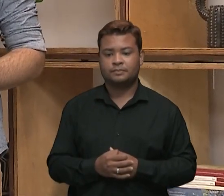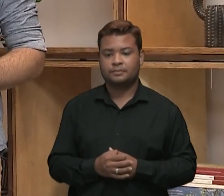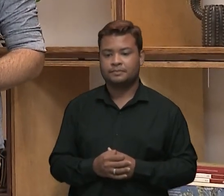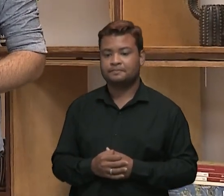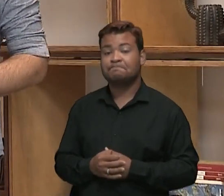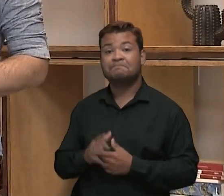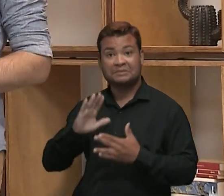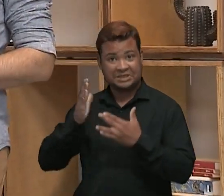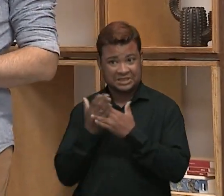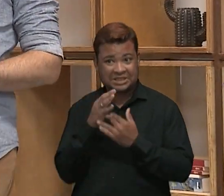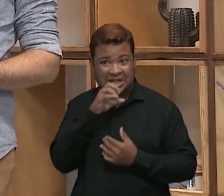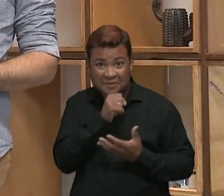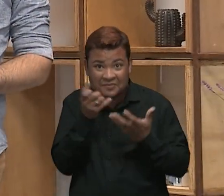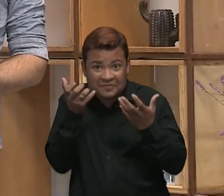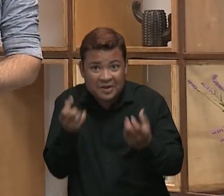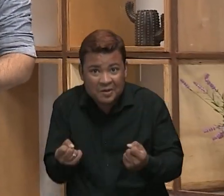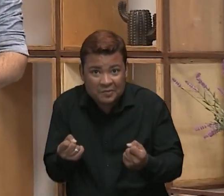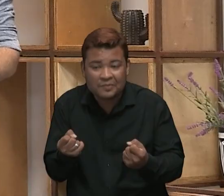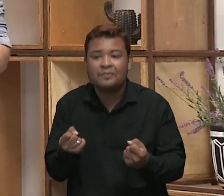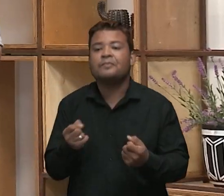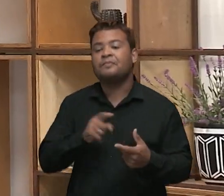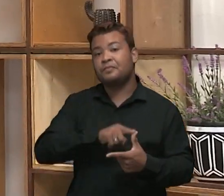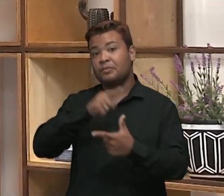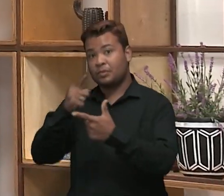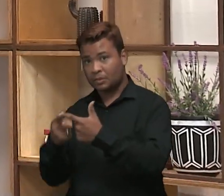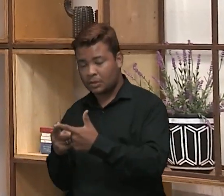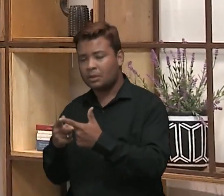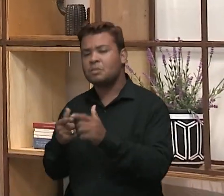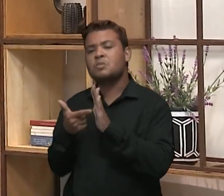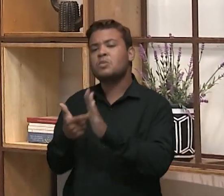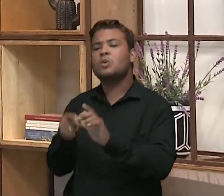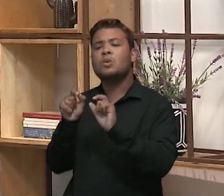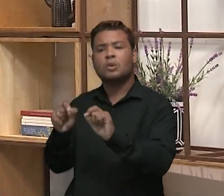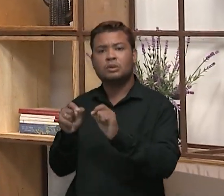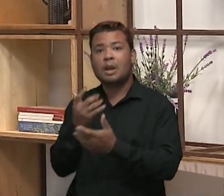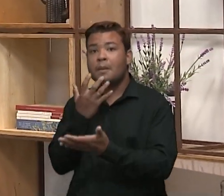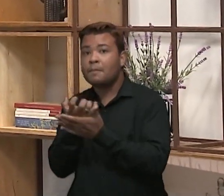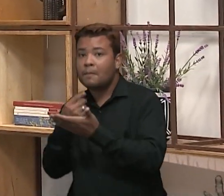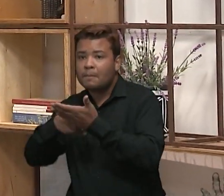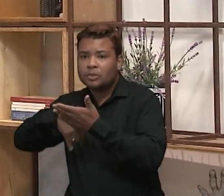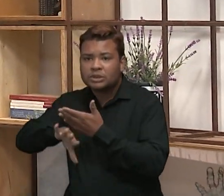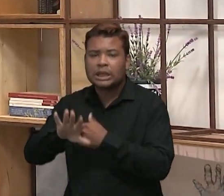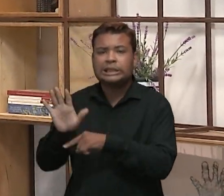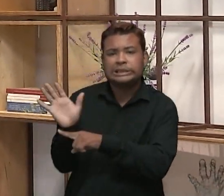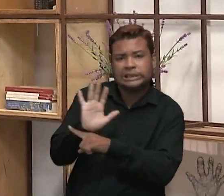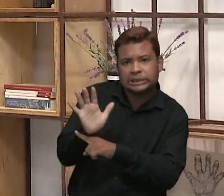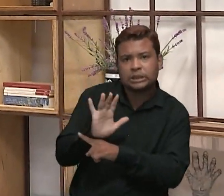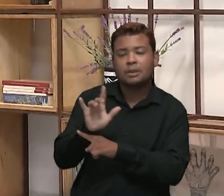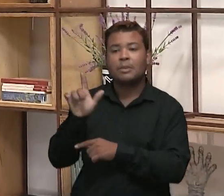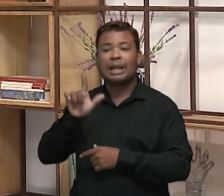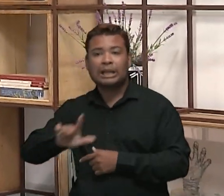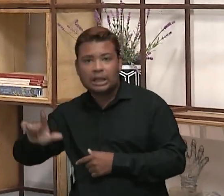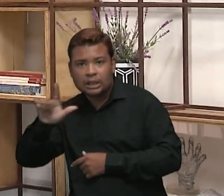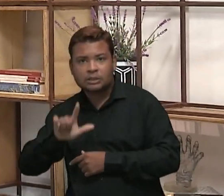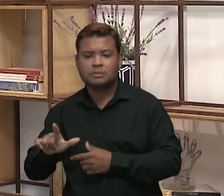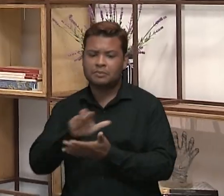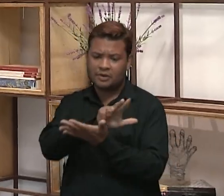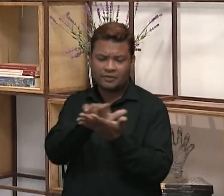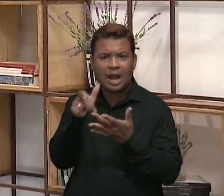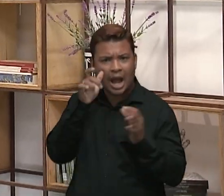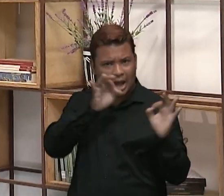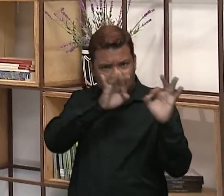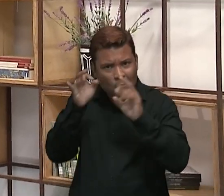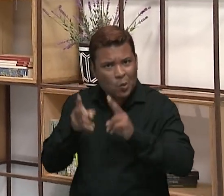Bora pro intervalo rapidinho, pessoal? No próximo bloco a gente fala sobre podcast, cinema, literatura, então não saia